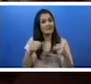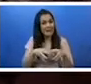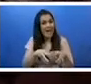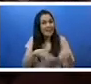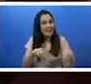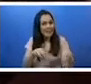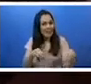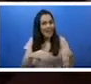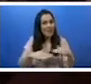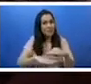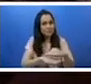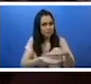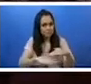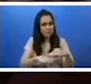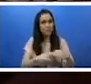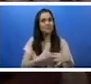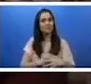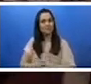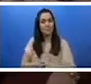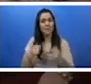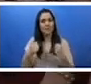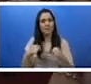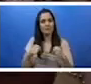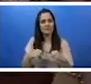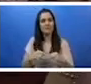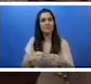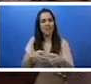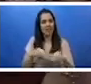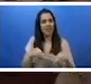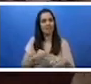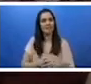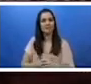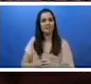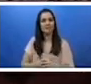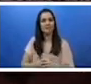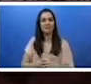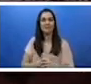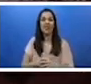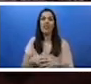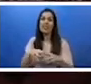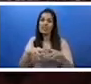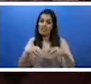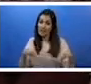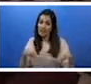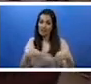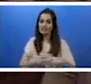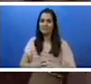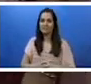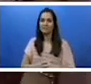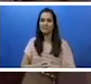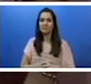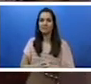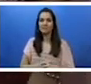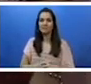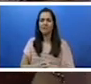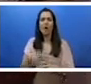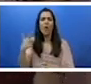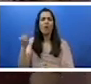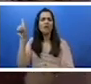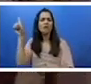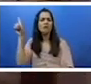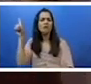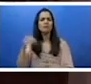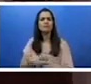ele é terrestre, ele precisa do solo. Então ele é na terra. Agora, a